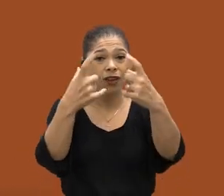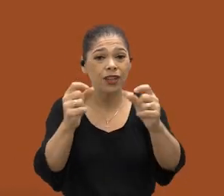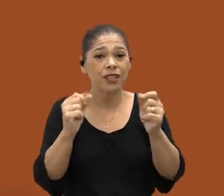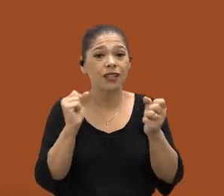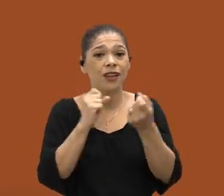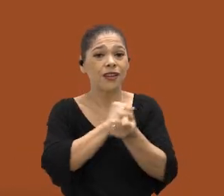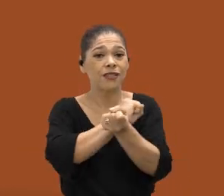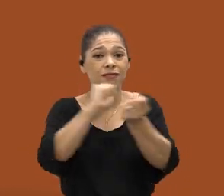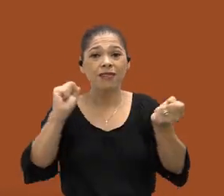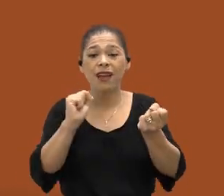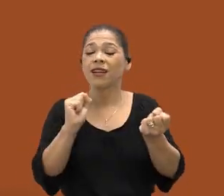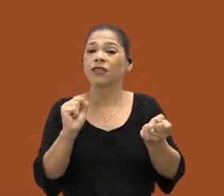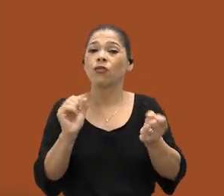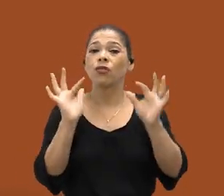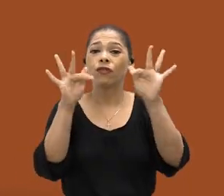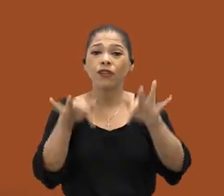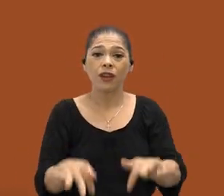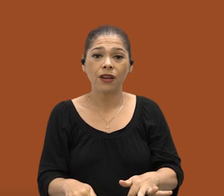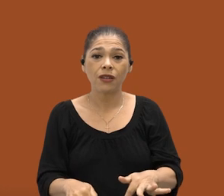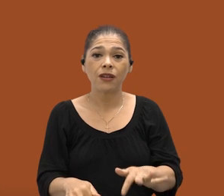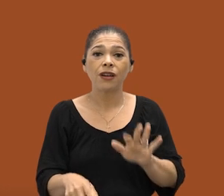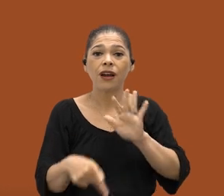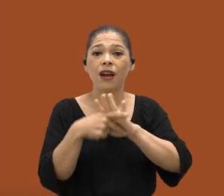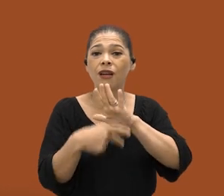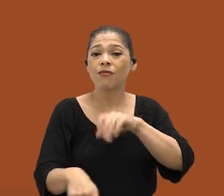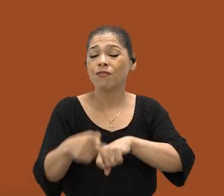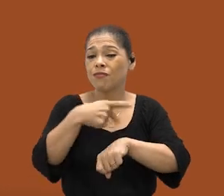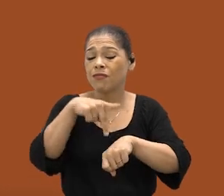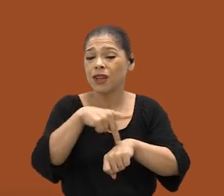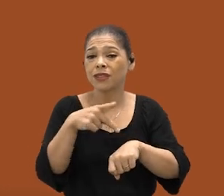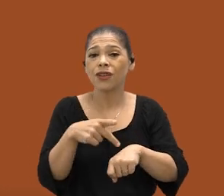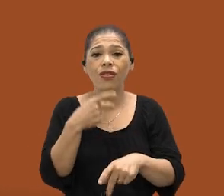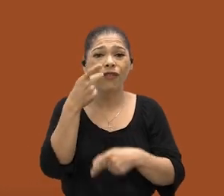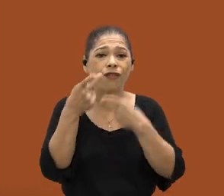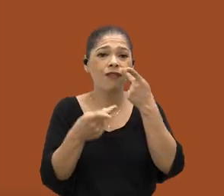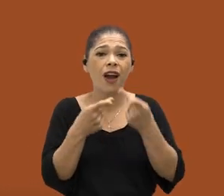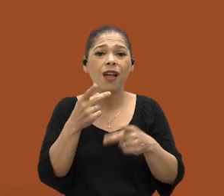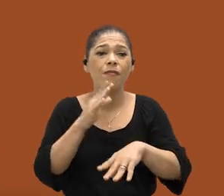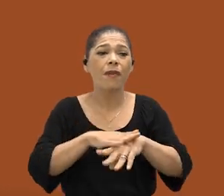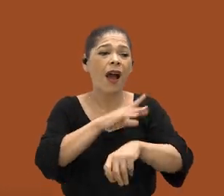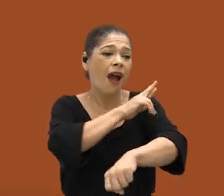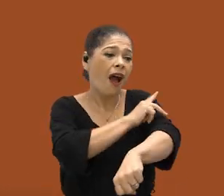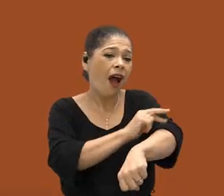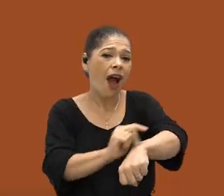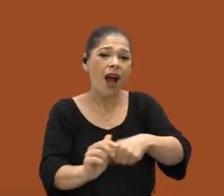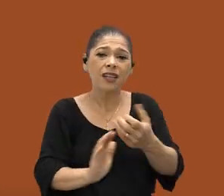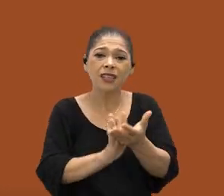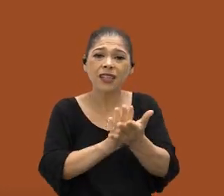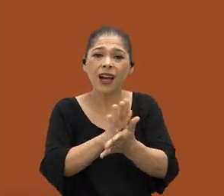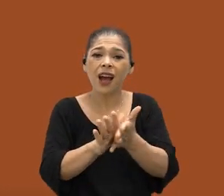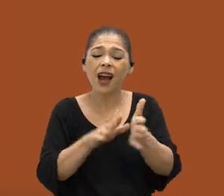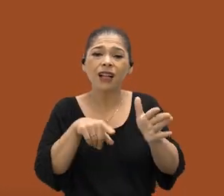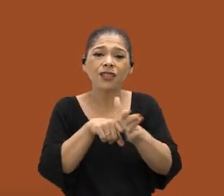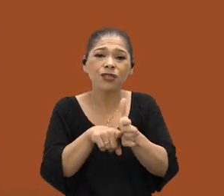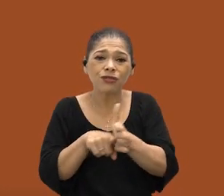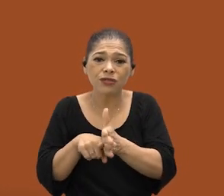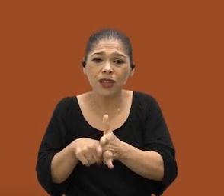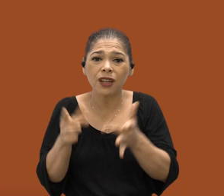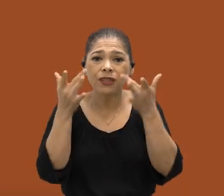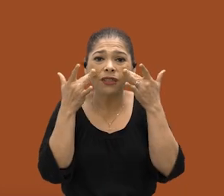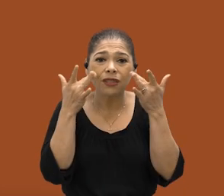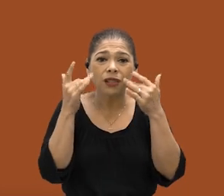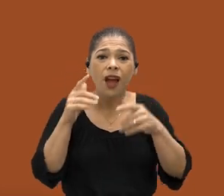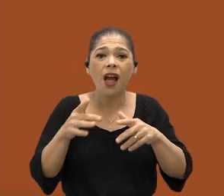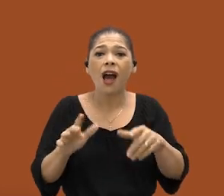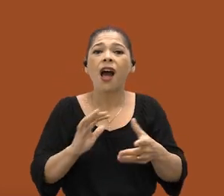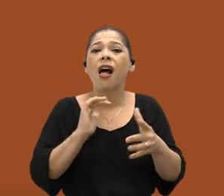a escravidão quando termina né que nobrais a gente não menciona muito mais raça não vai muito além não estudo Teatro Experimental do